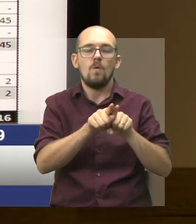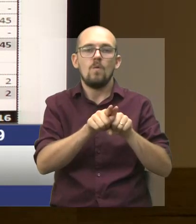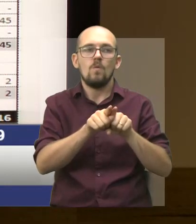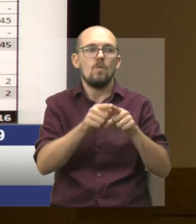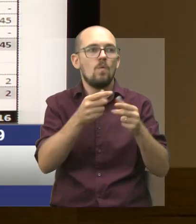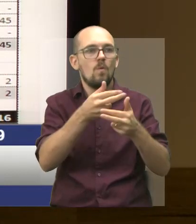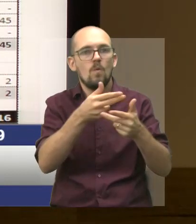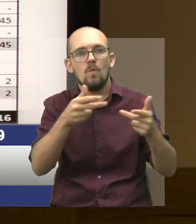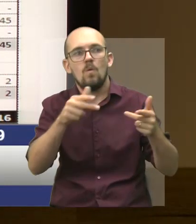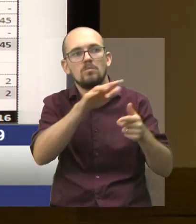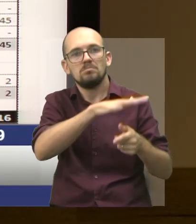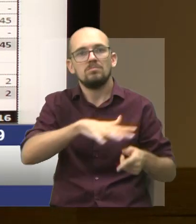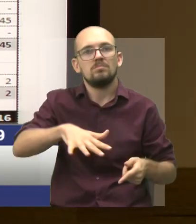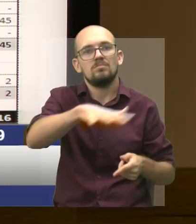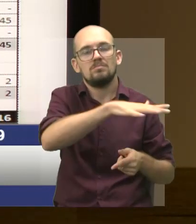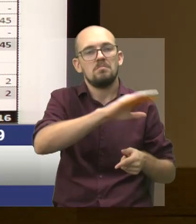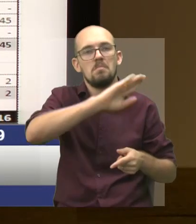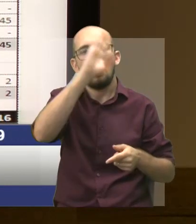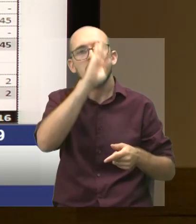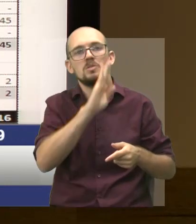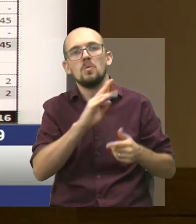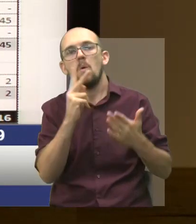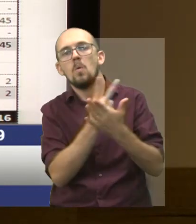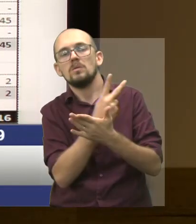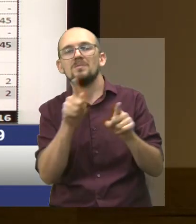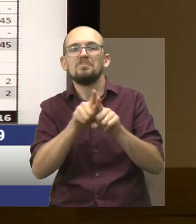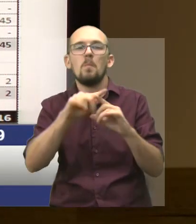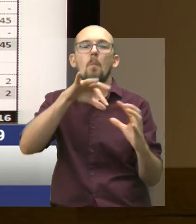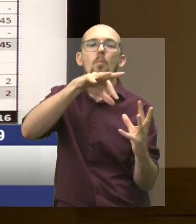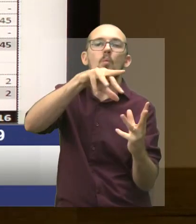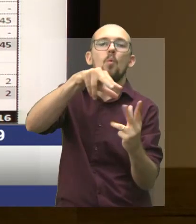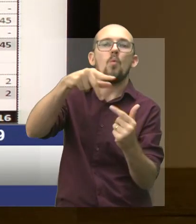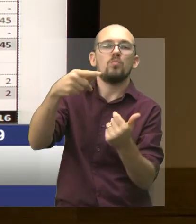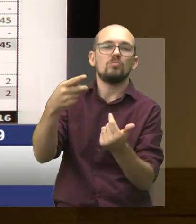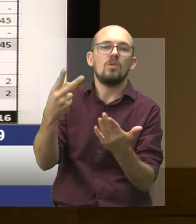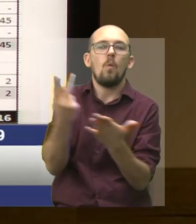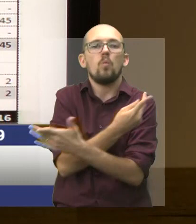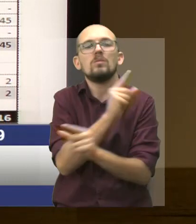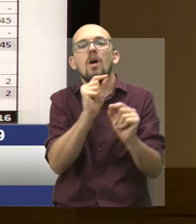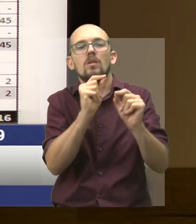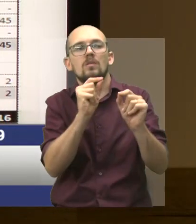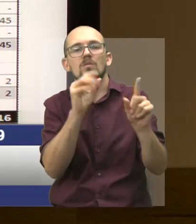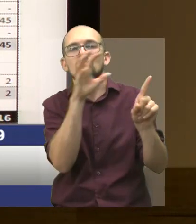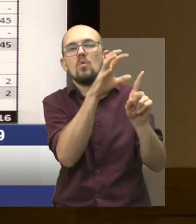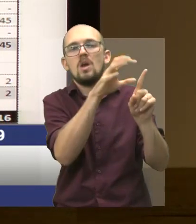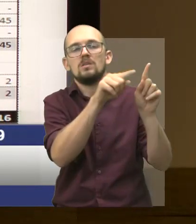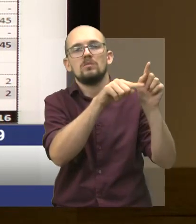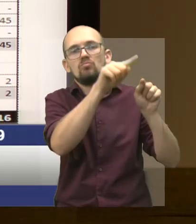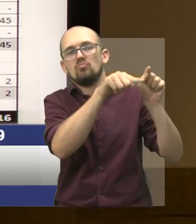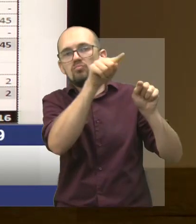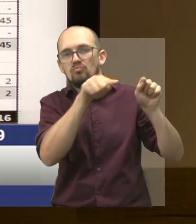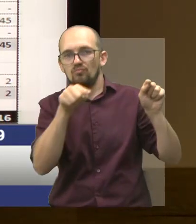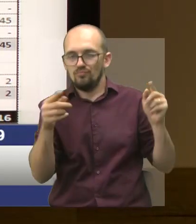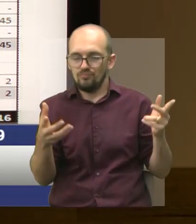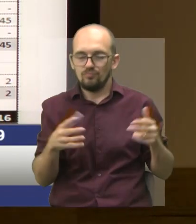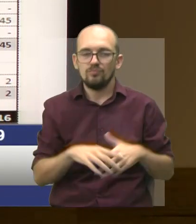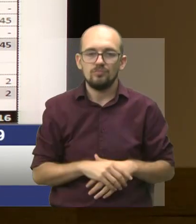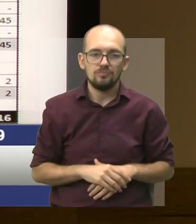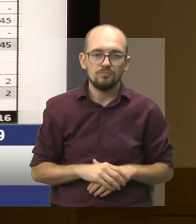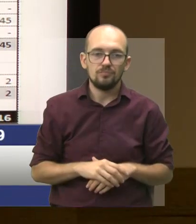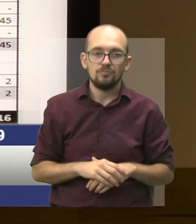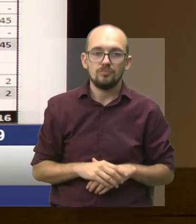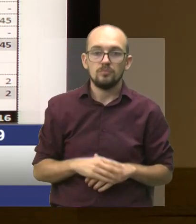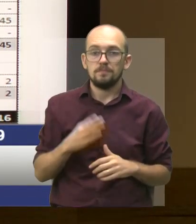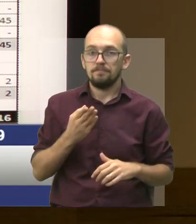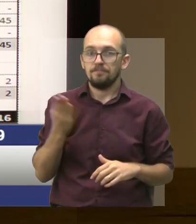a projeção econômica nacional e até mundial. Aqui eu projeto, a gente apresenta a projeção